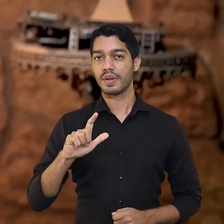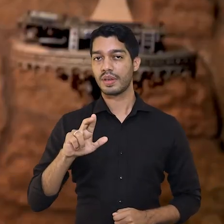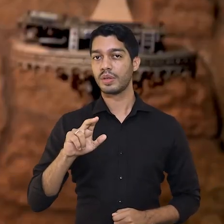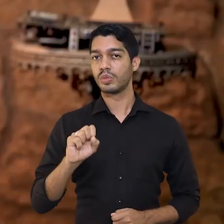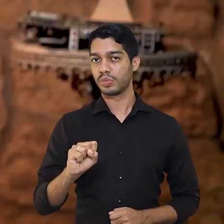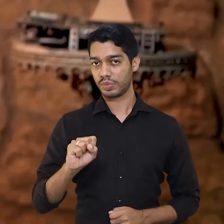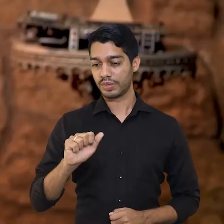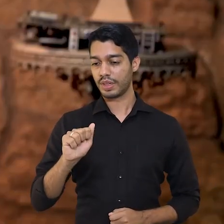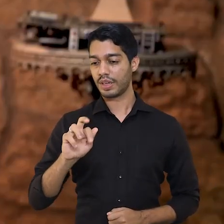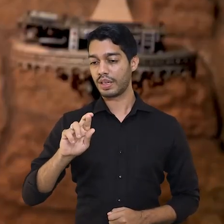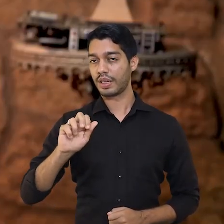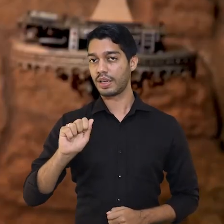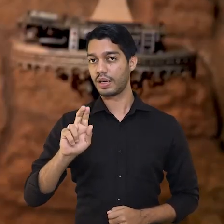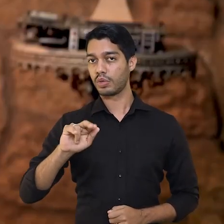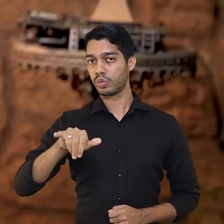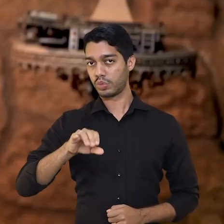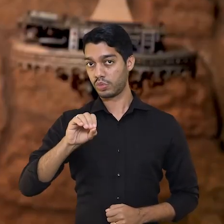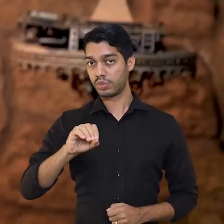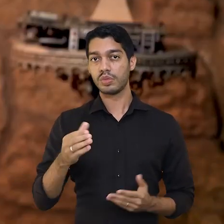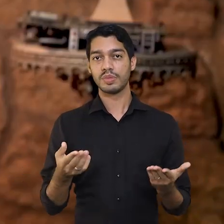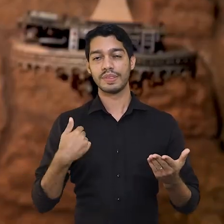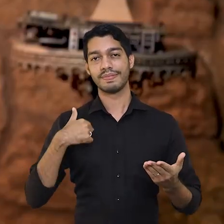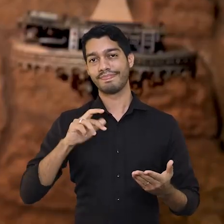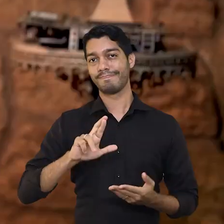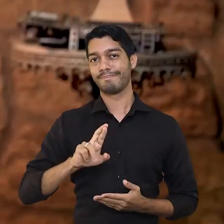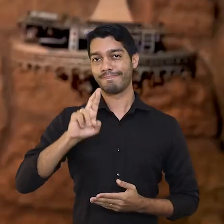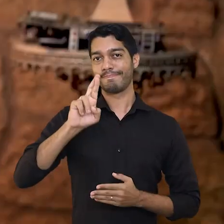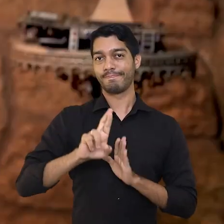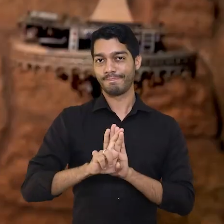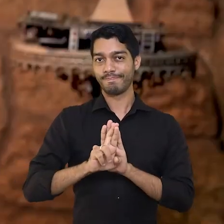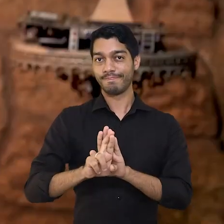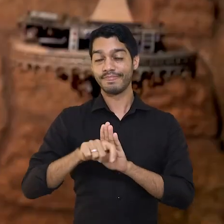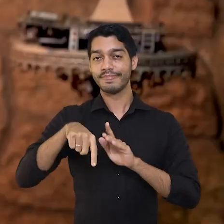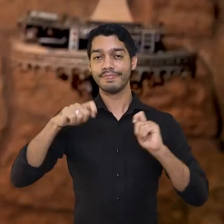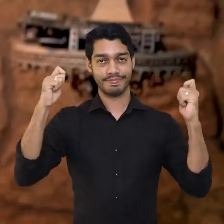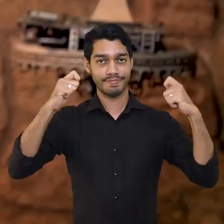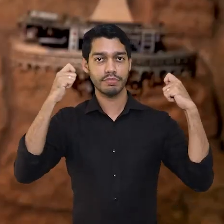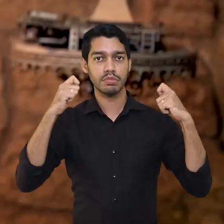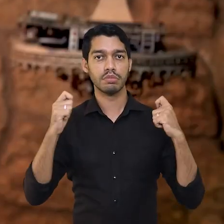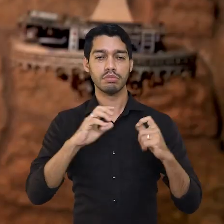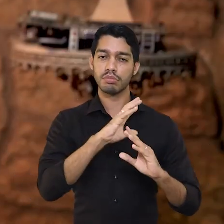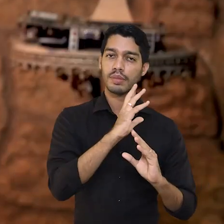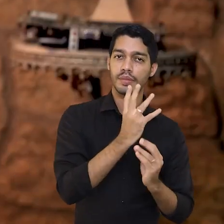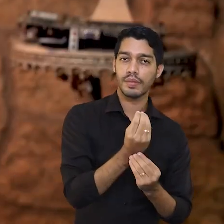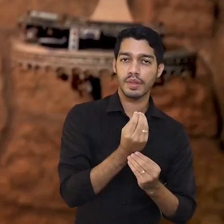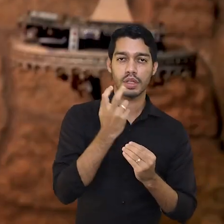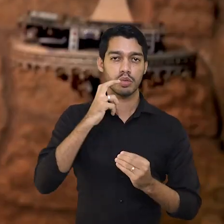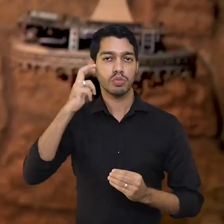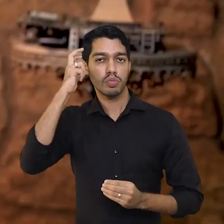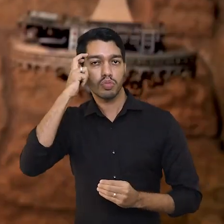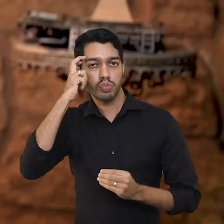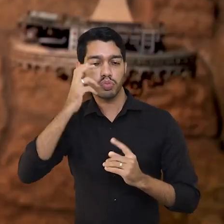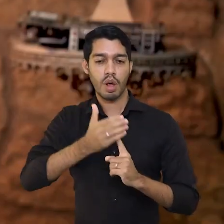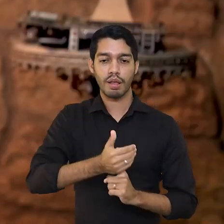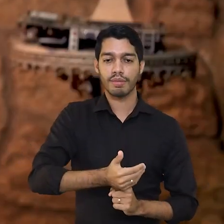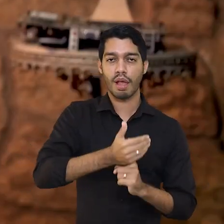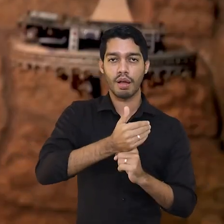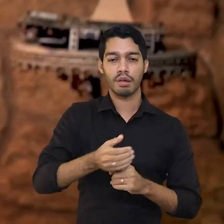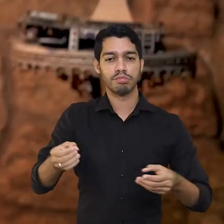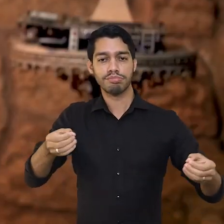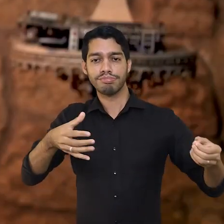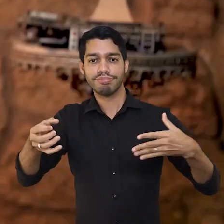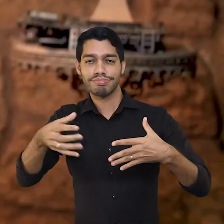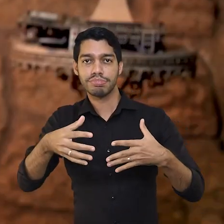e estou aqui responsável por esse festival que une arte, cultura, tecnologia,